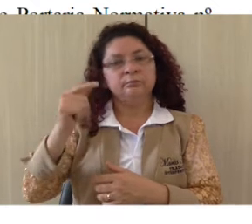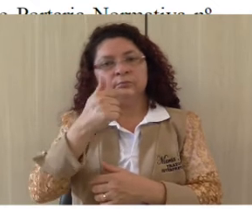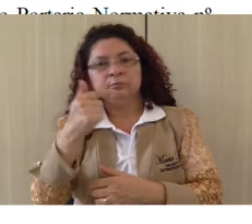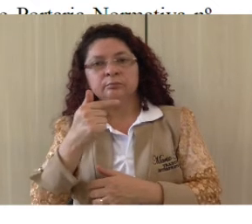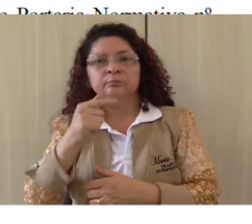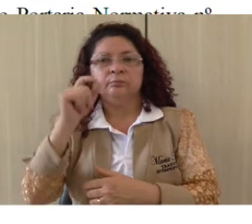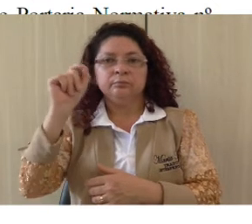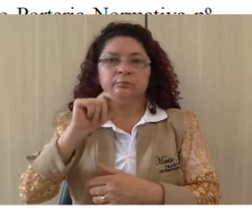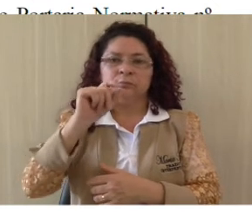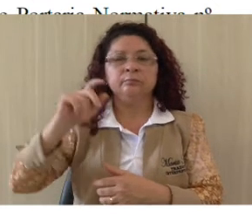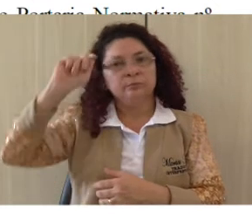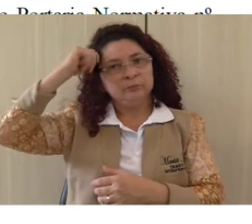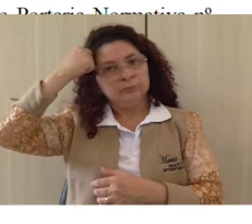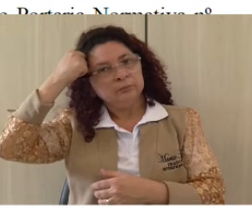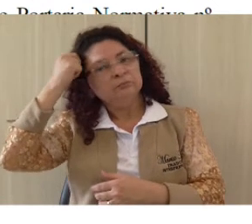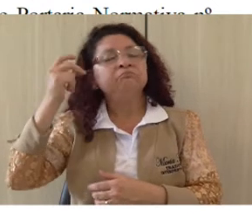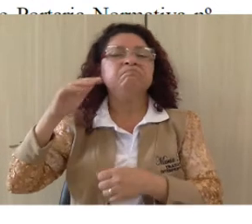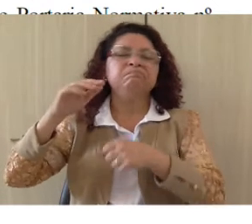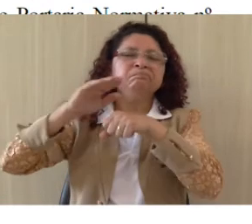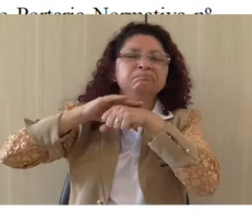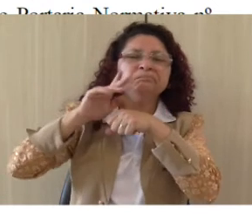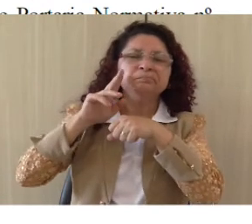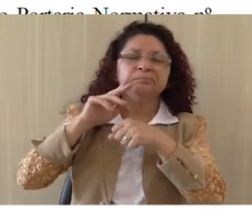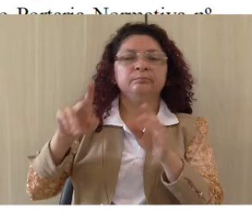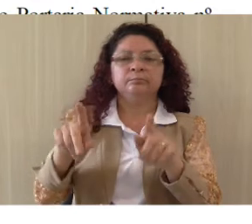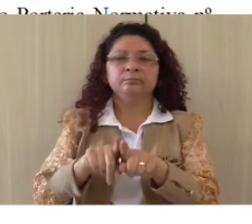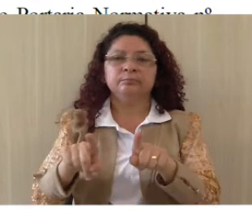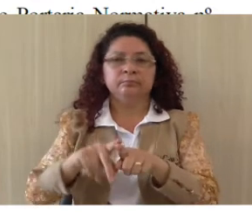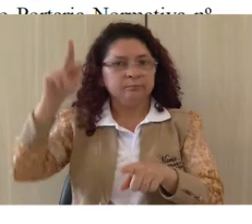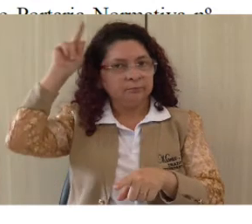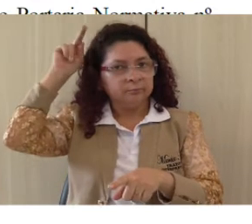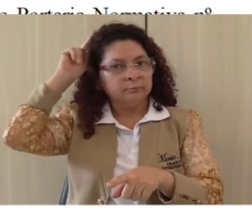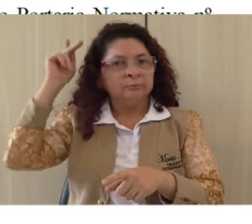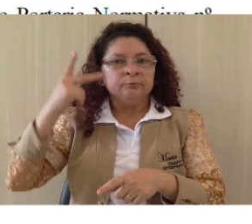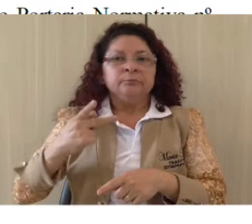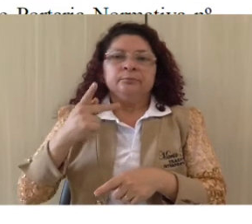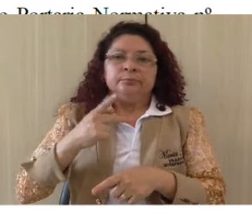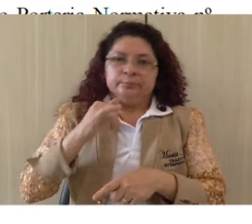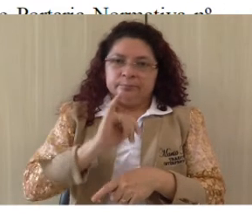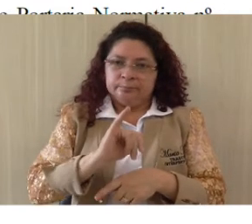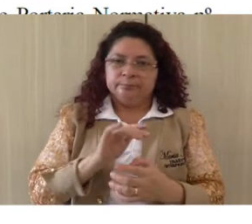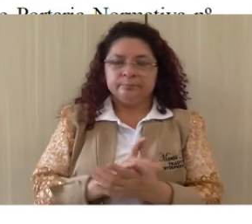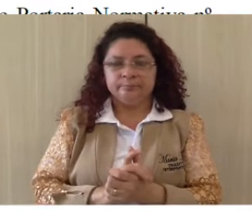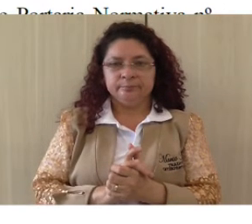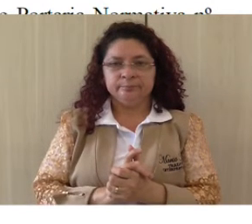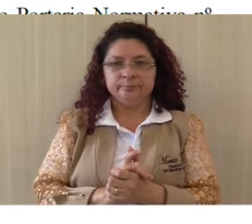77,2% pretos, pardos e indígenas, PPI, e